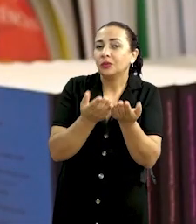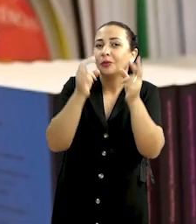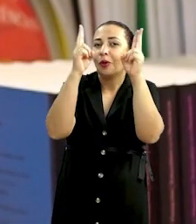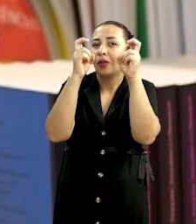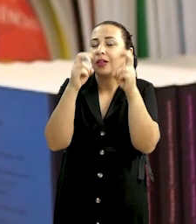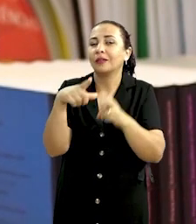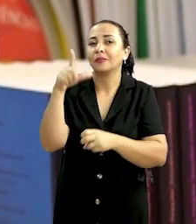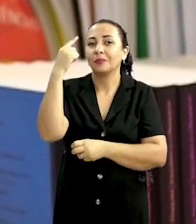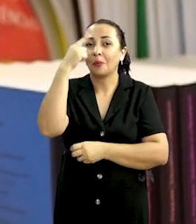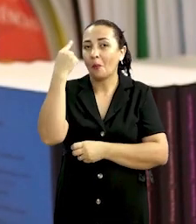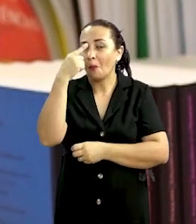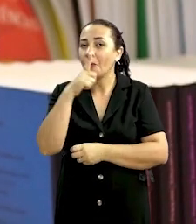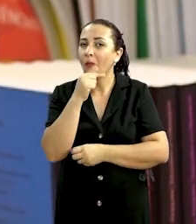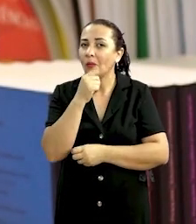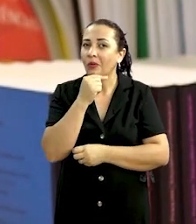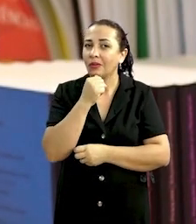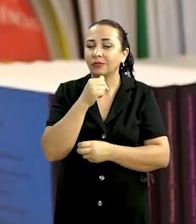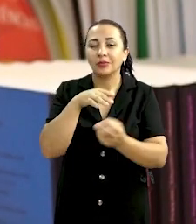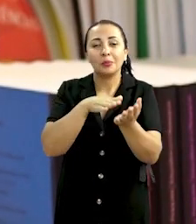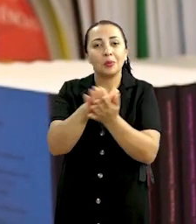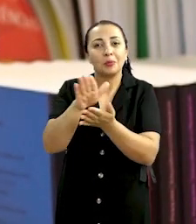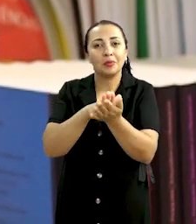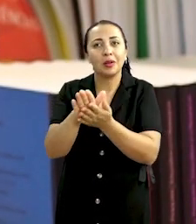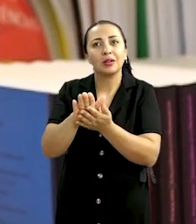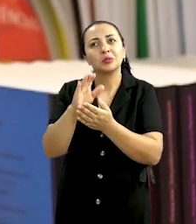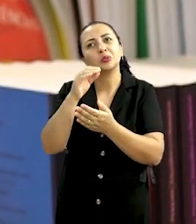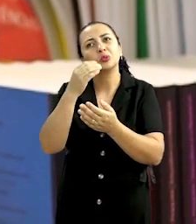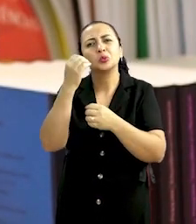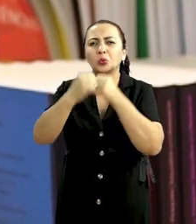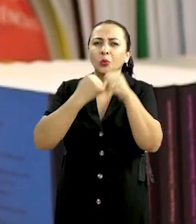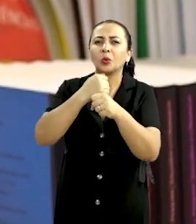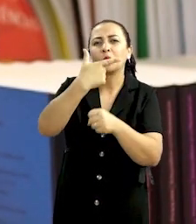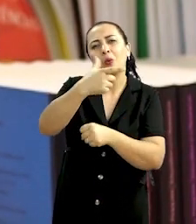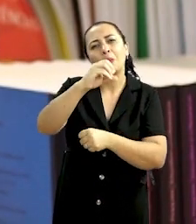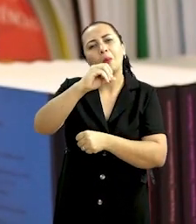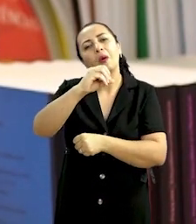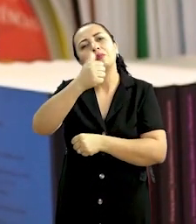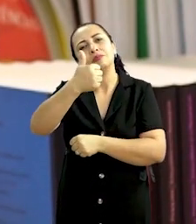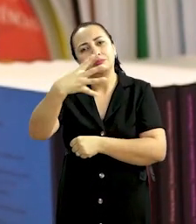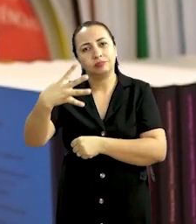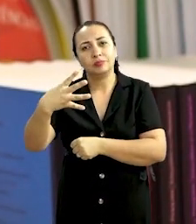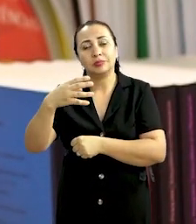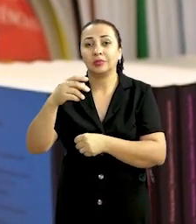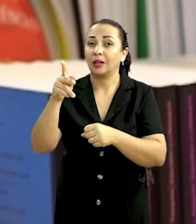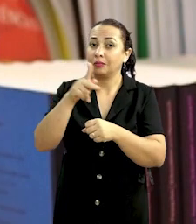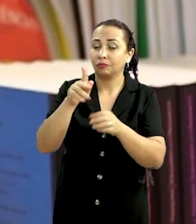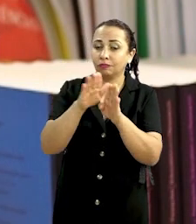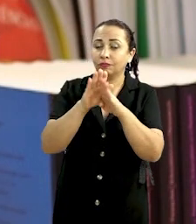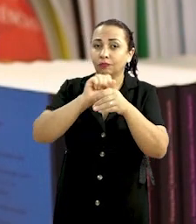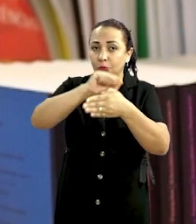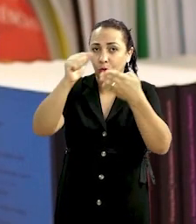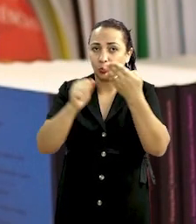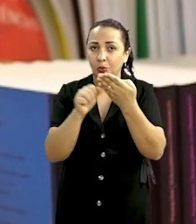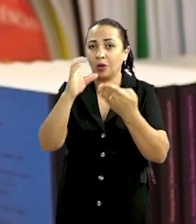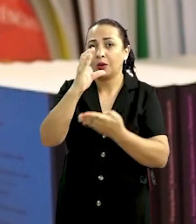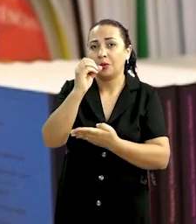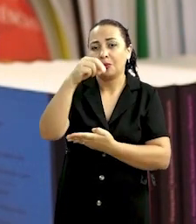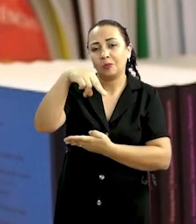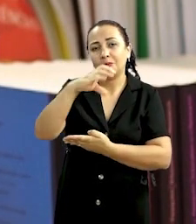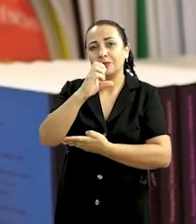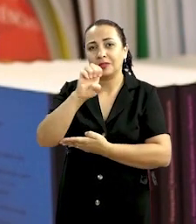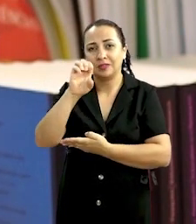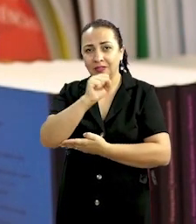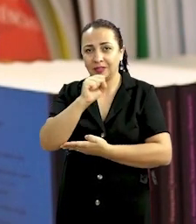O livro Olhos d'Água é um livro que foi lançado em 2014 da escritora Conceição Evaristo e é um livro que a